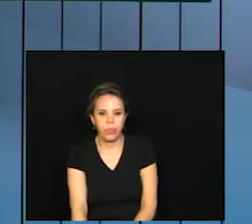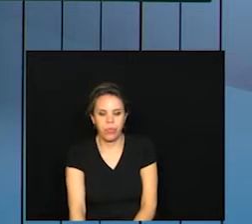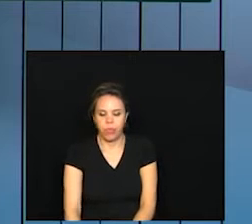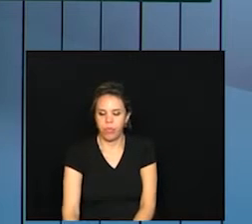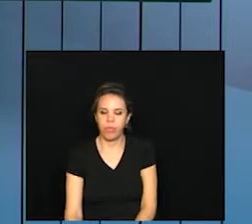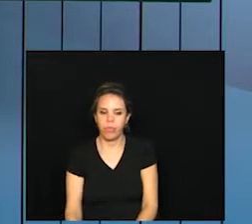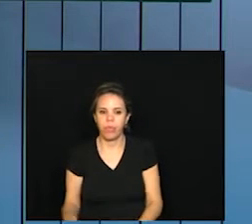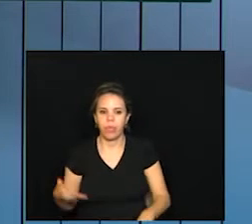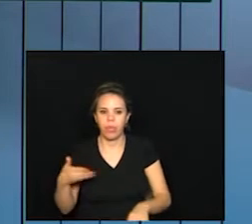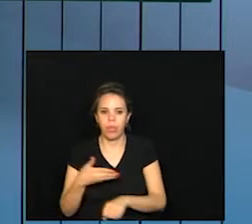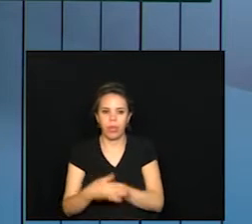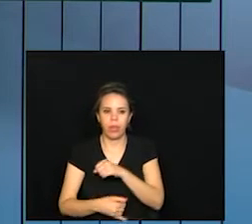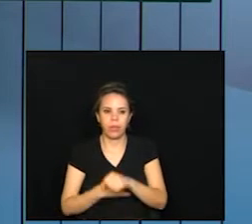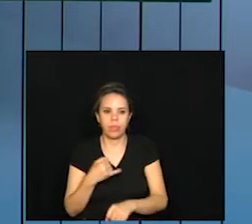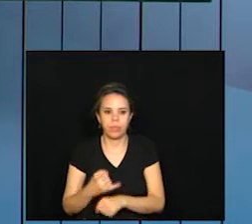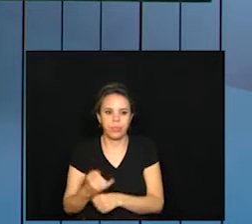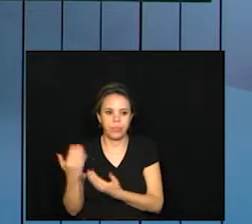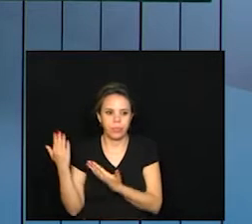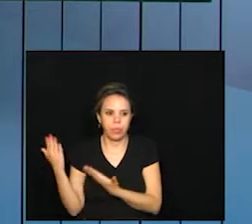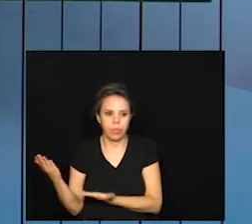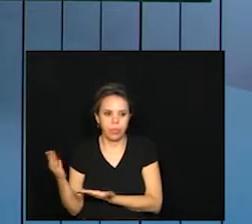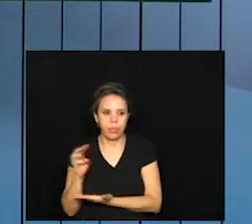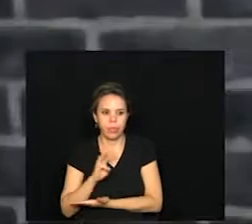Ele deve acessar, então, o site do Procon,